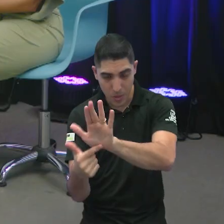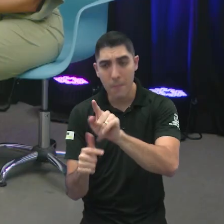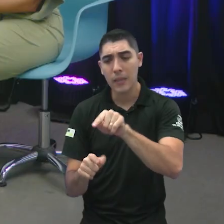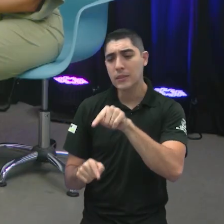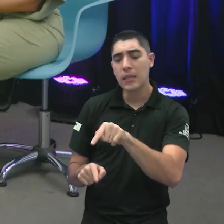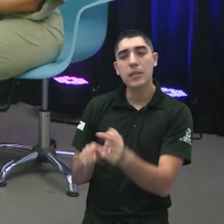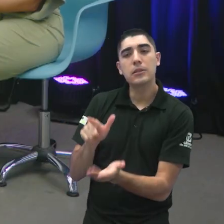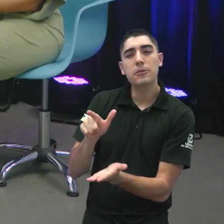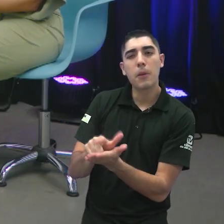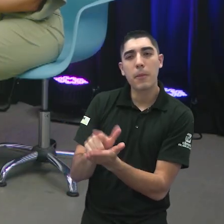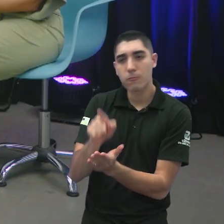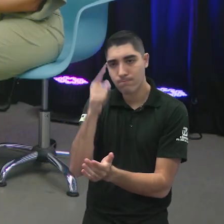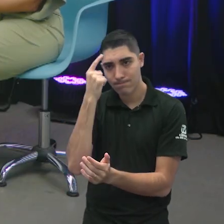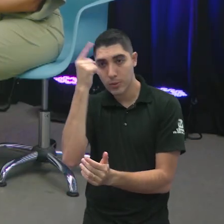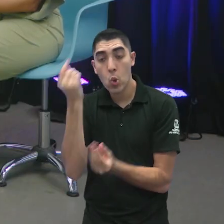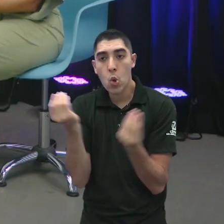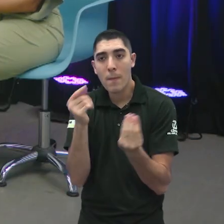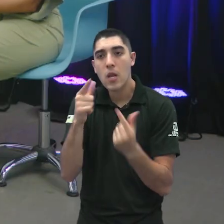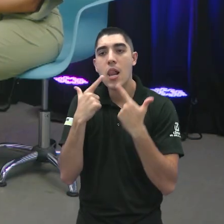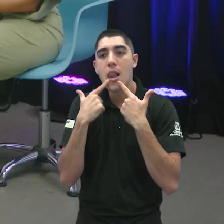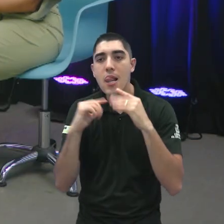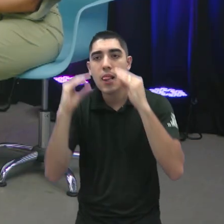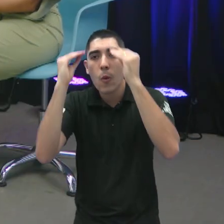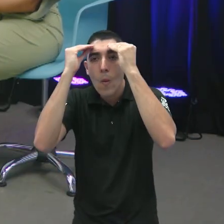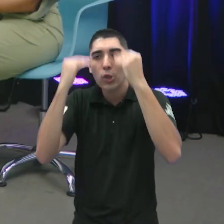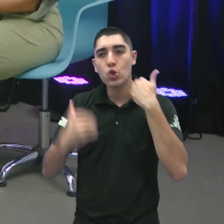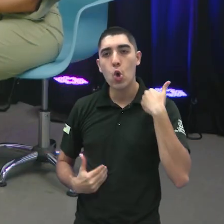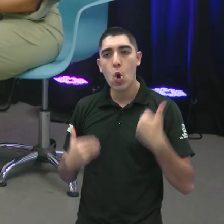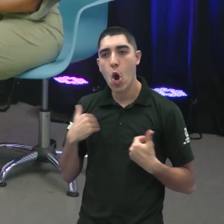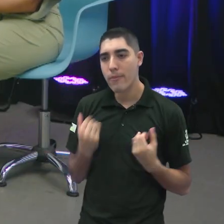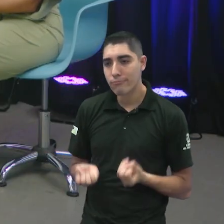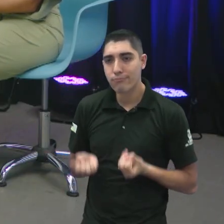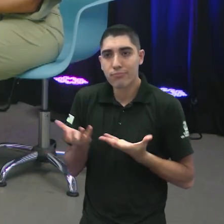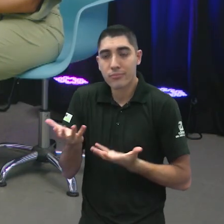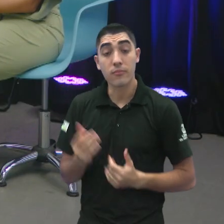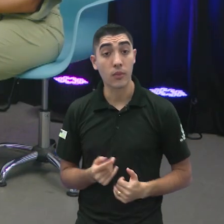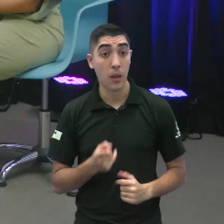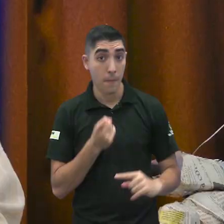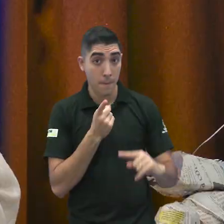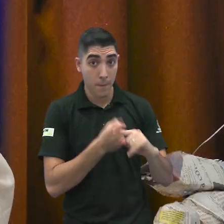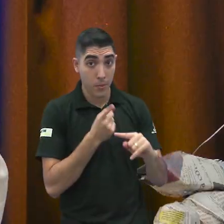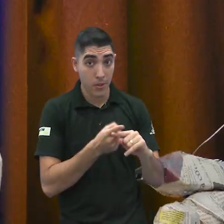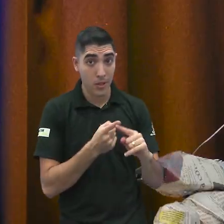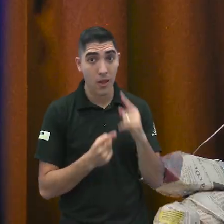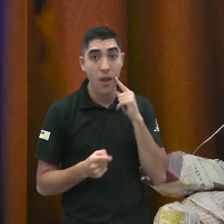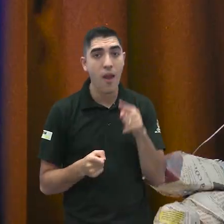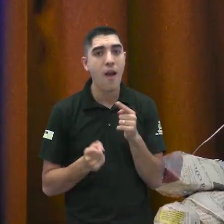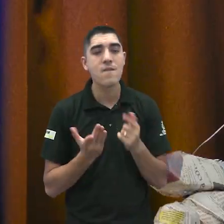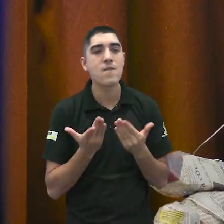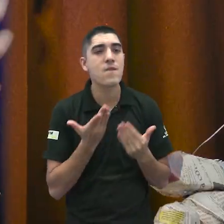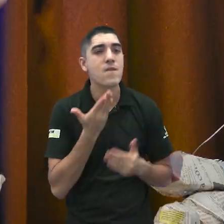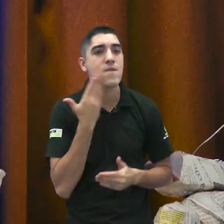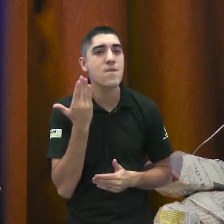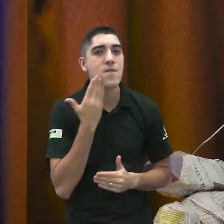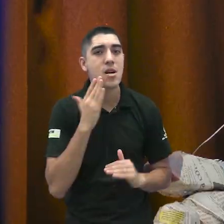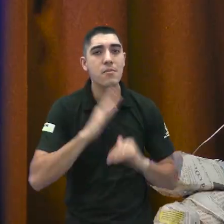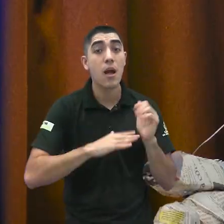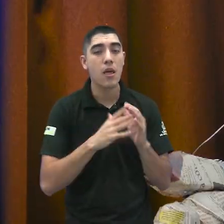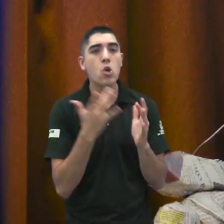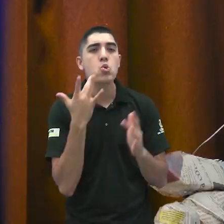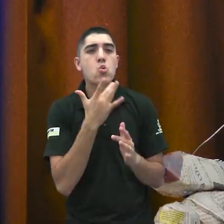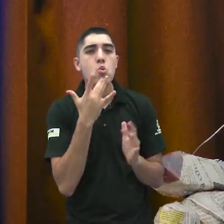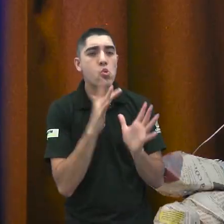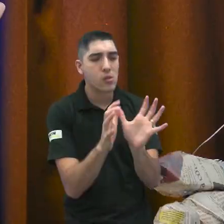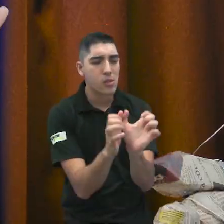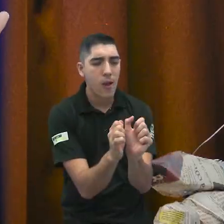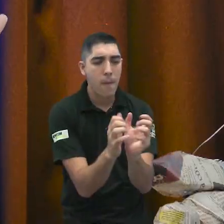papel machê se tornou sua linguagem corporal? Porque ele é prático, ele é